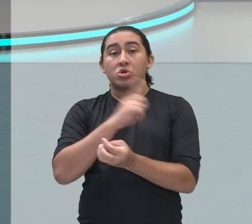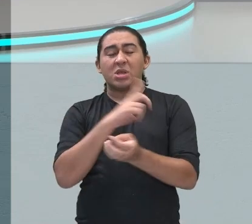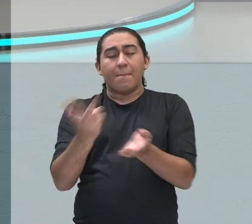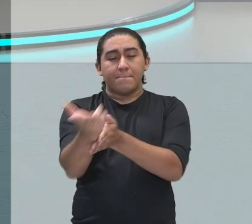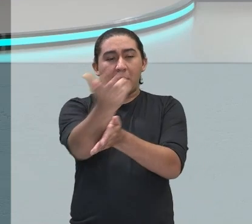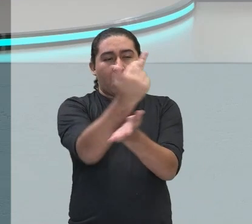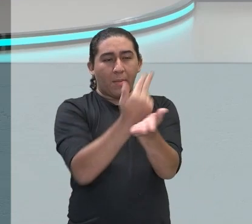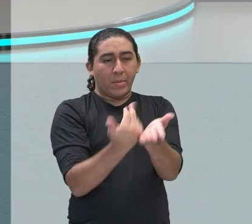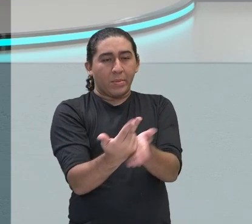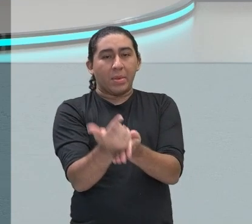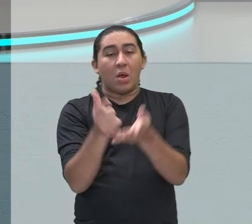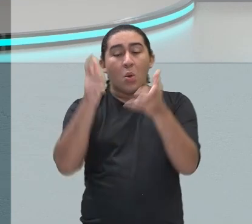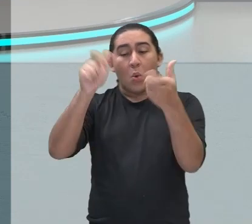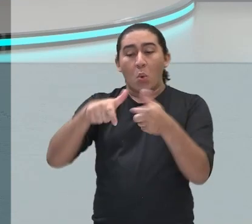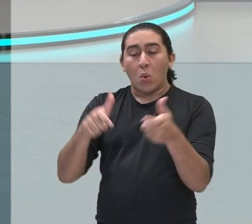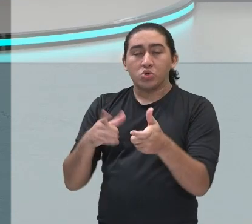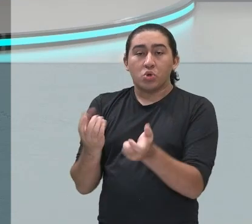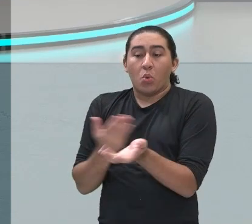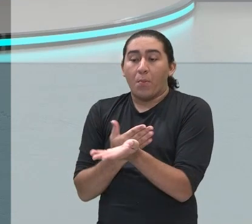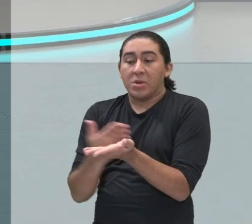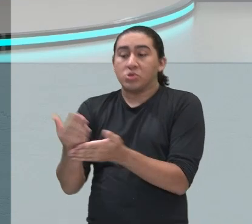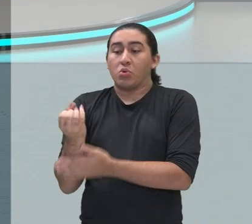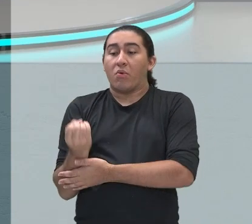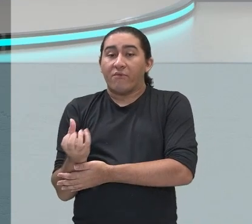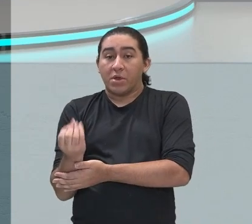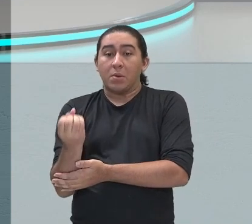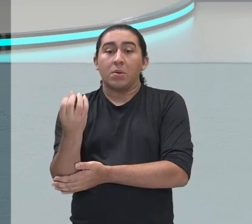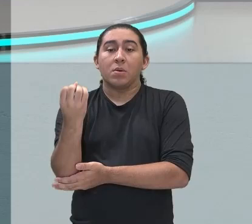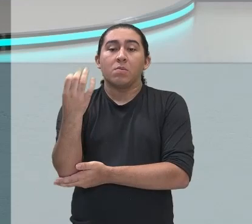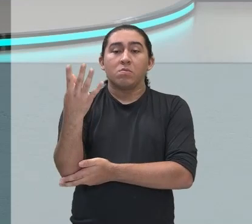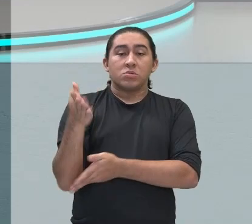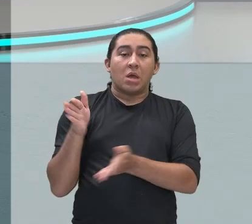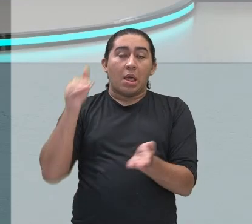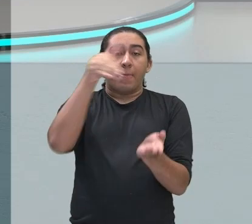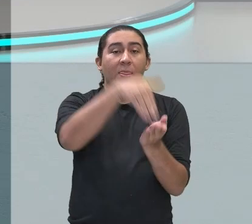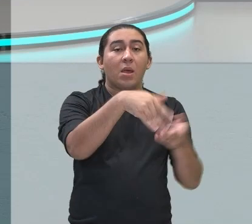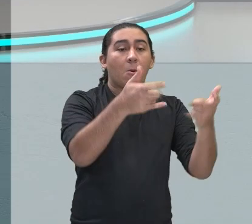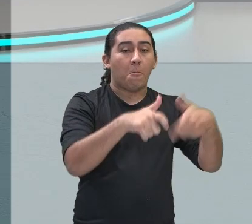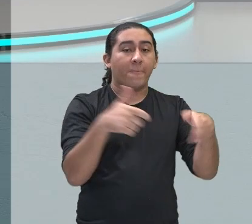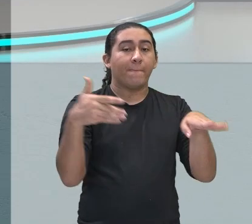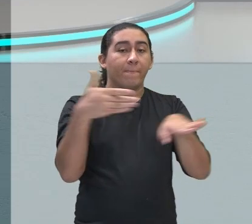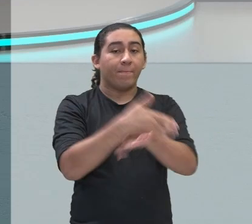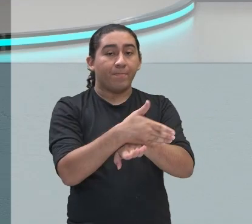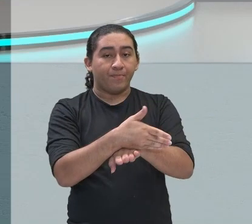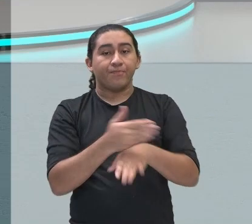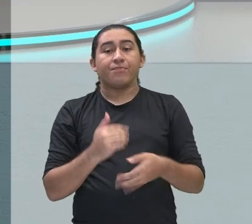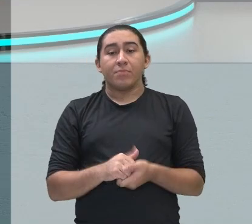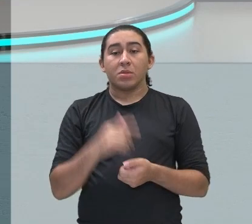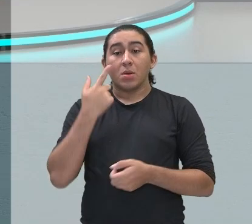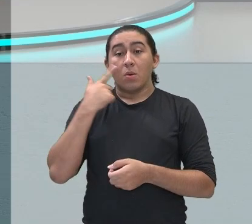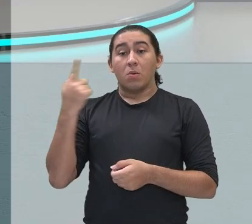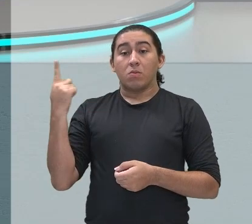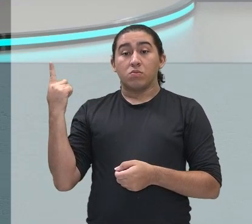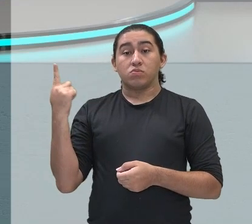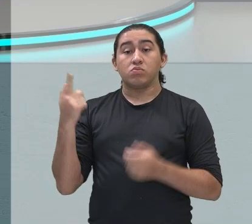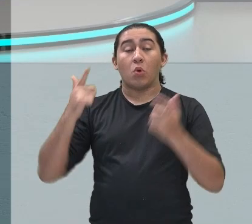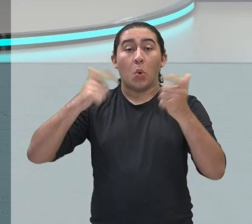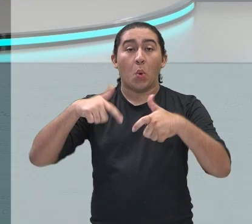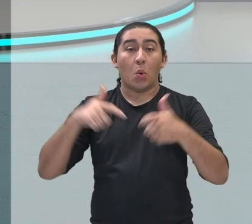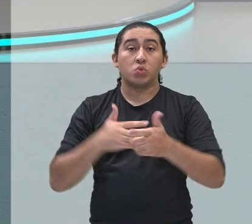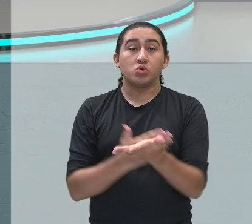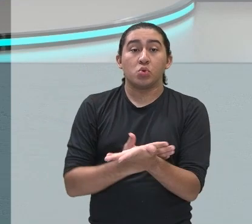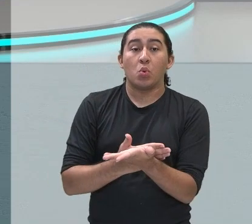eles saíram, né? E para onde eles vieram, né? Onde